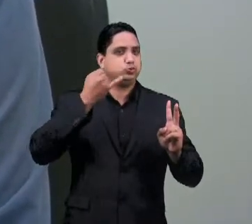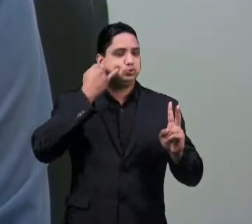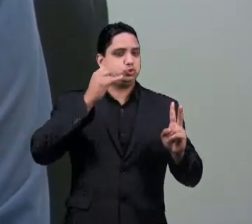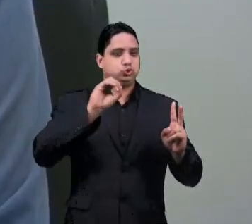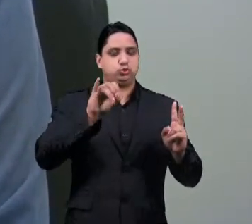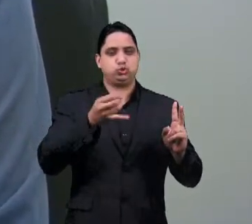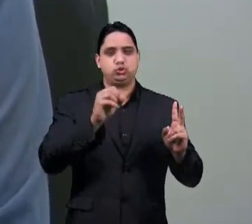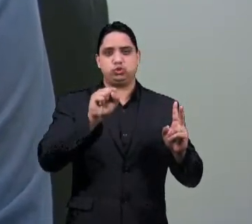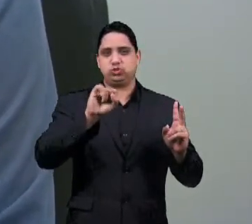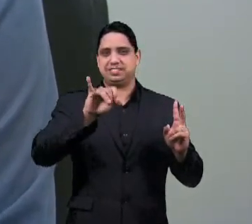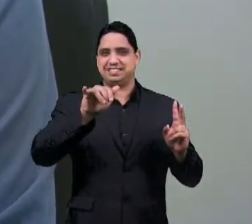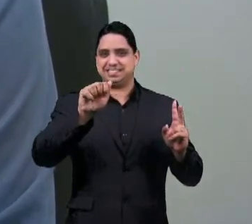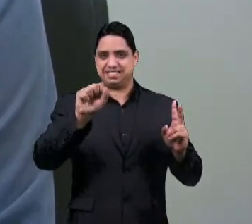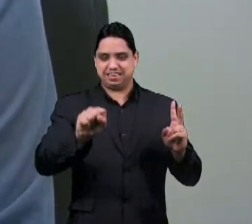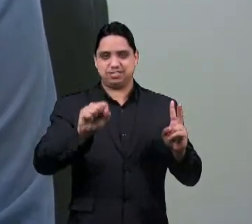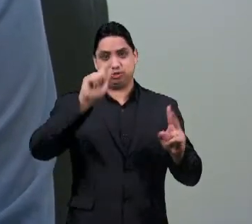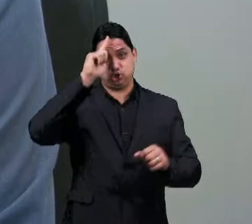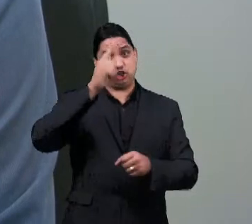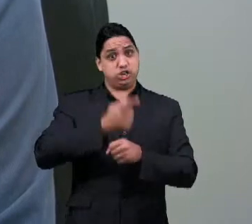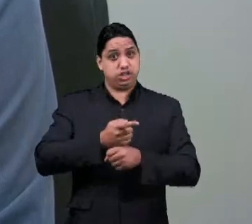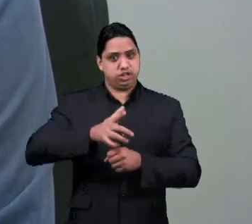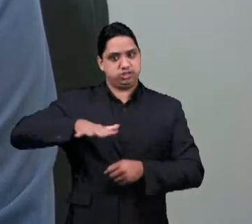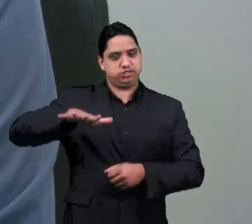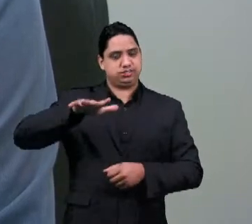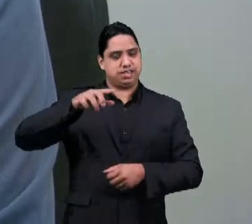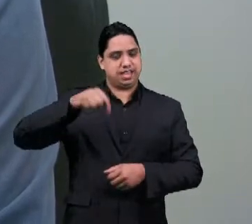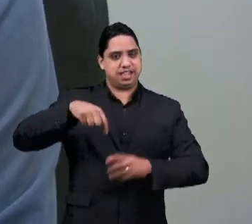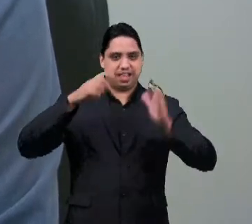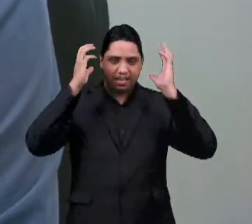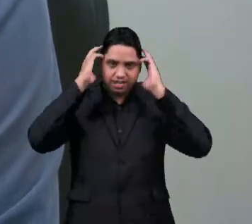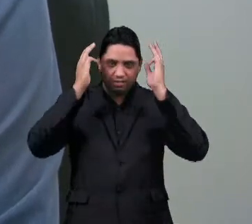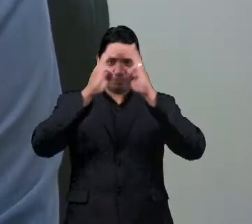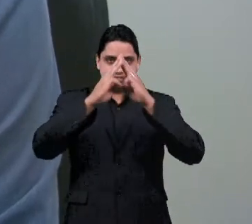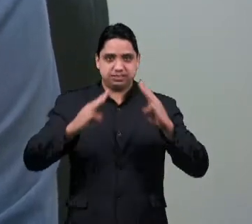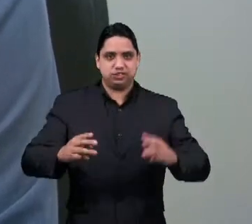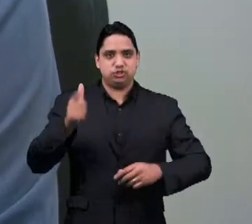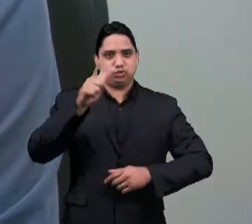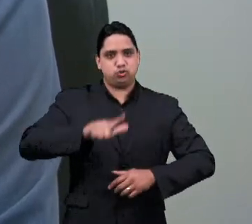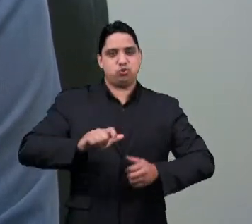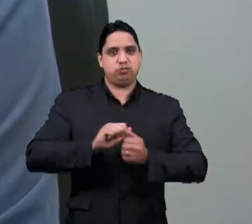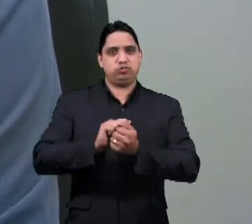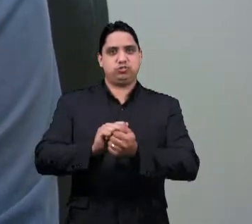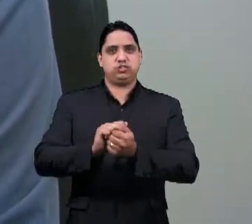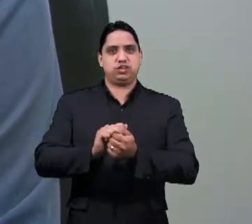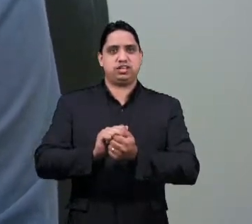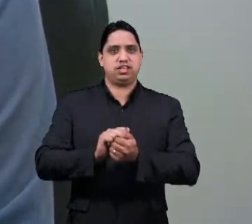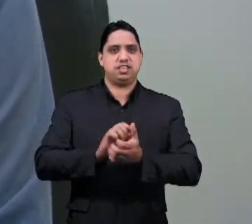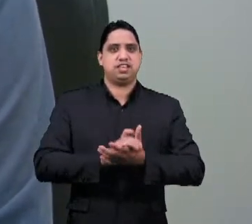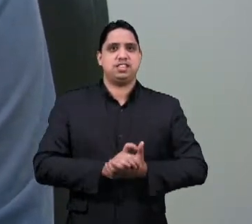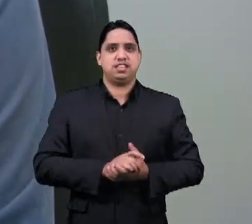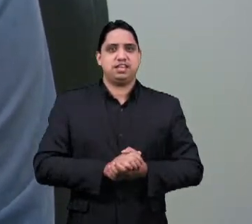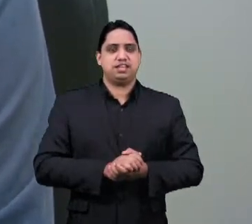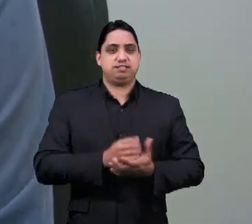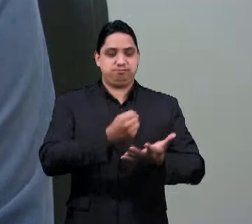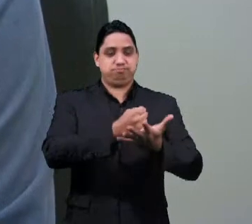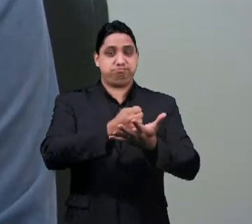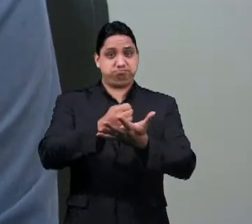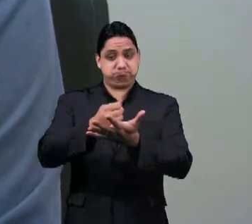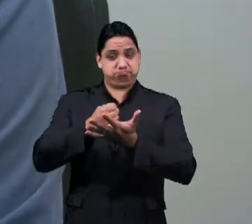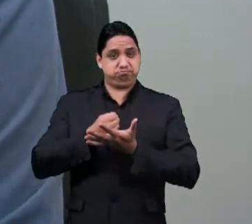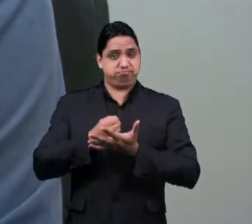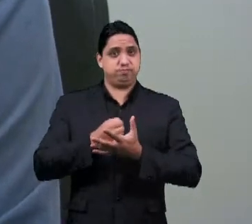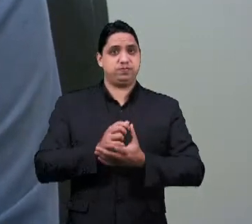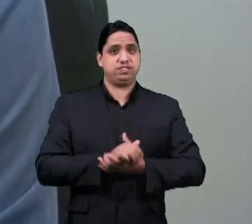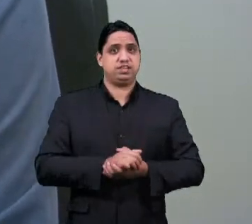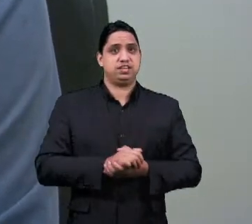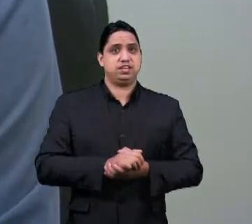nosso gestor, e que está conosco aqui mais uma vez, nos dando essa assessoria e nos